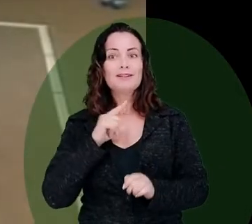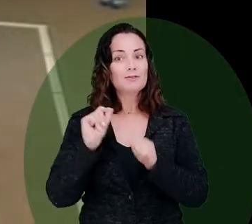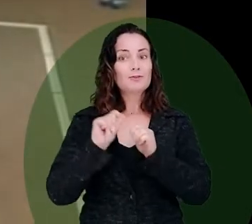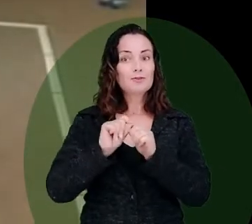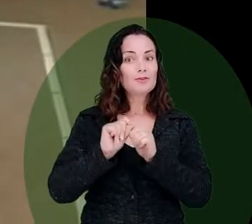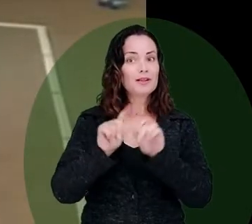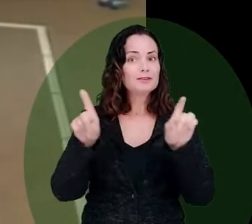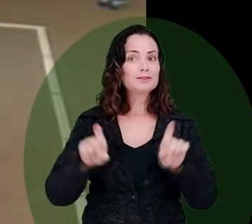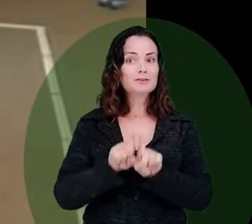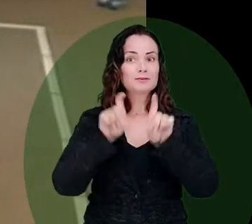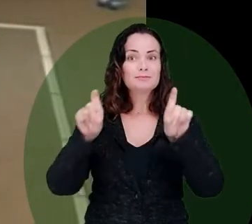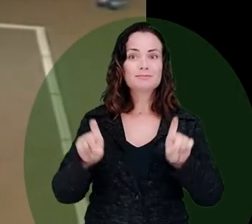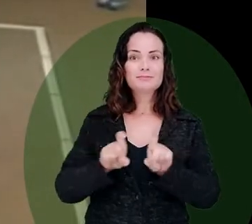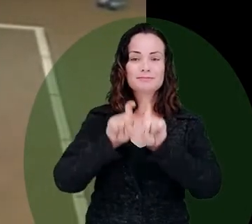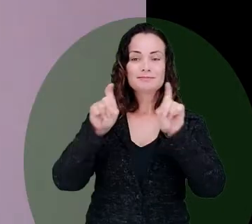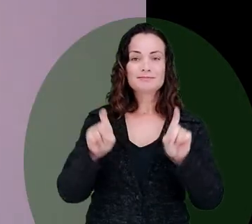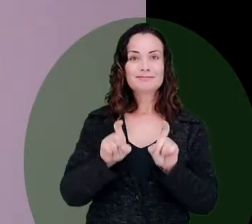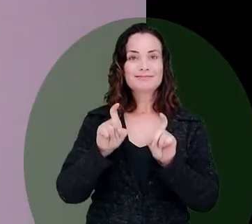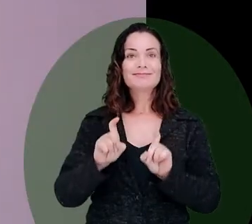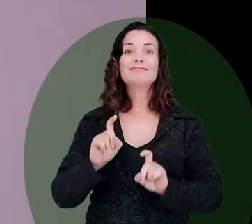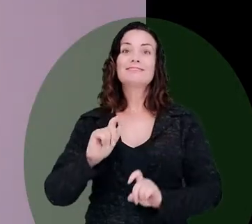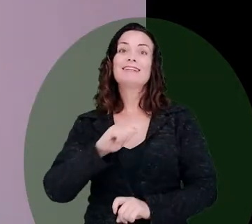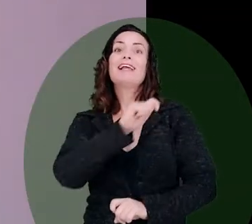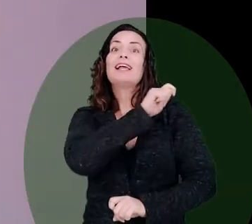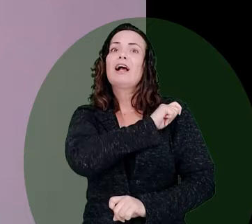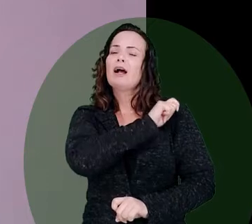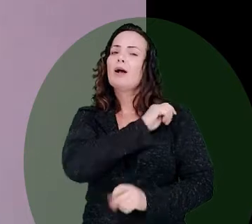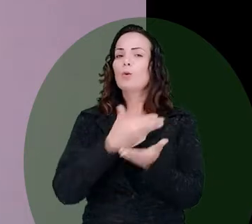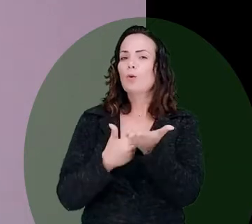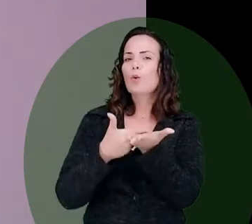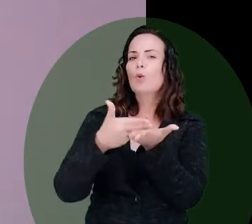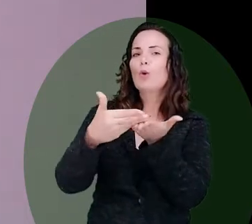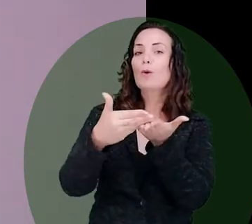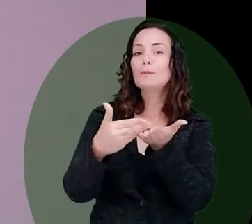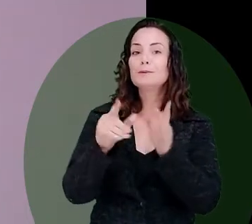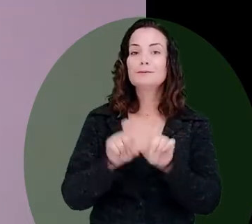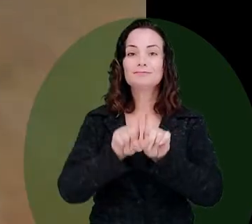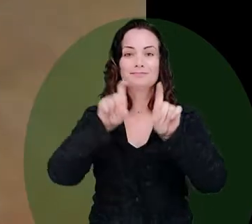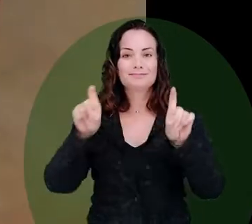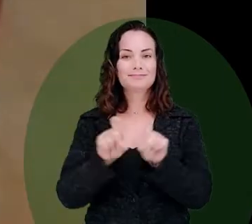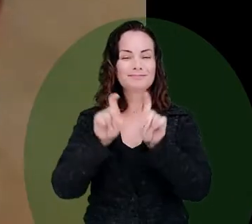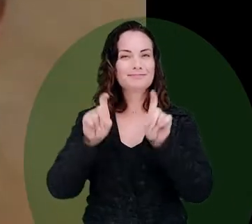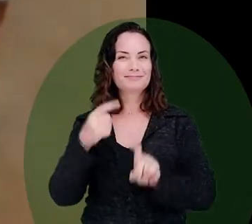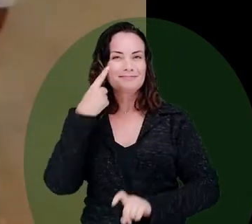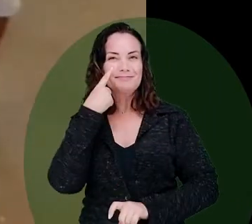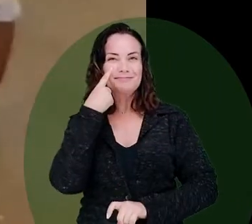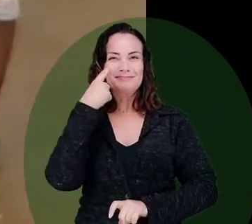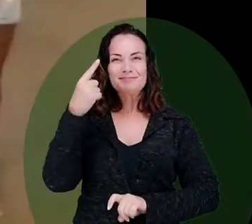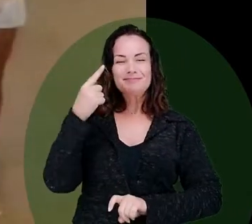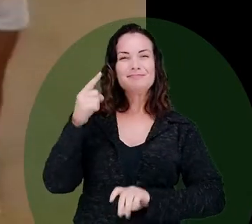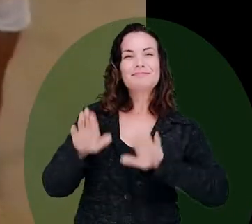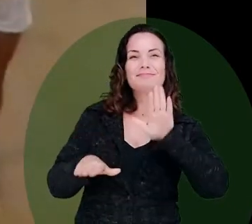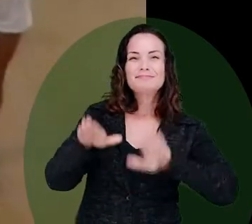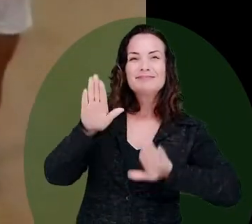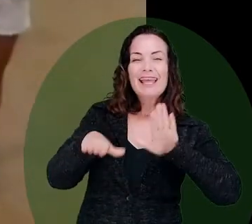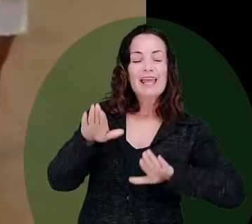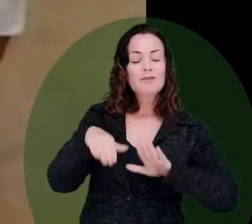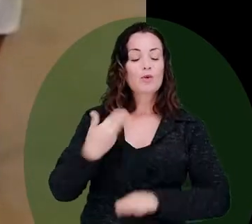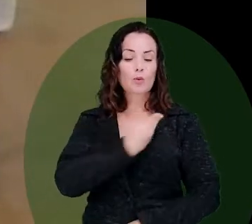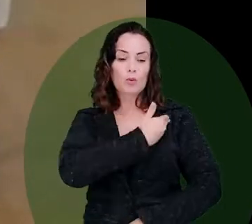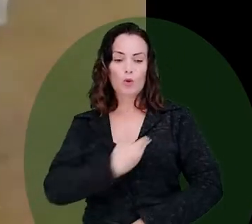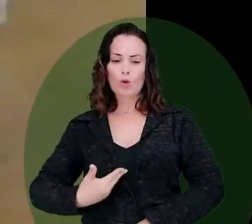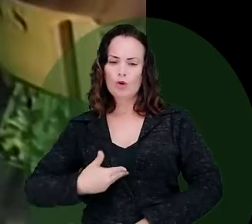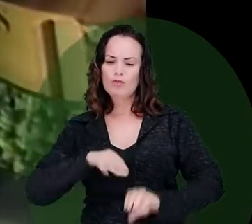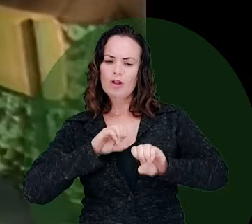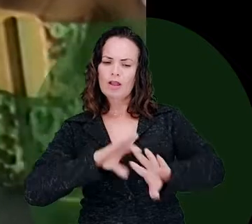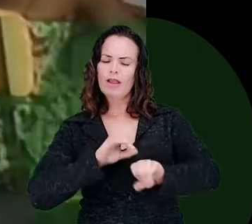feito. Mesmo para os adultos, era um início de computação. Eu ouvi, às vezes, no corredor da faculdade de educação,